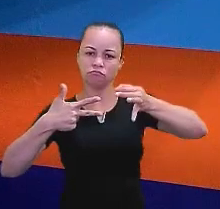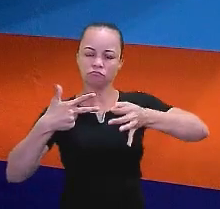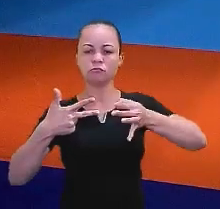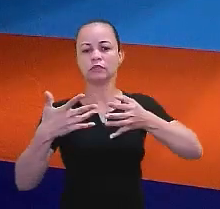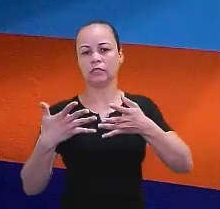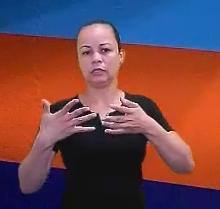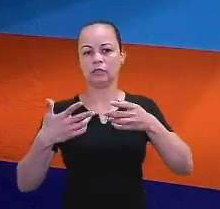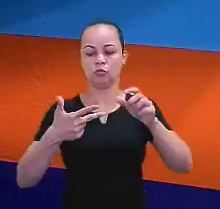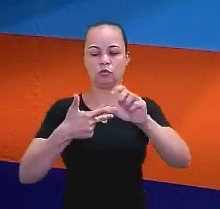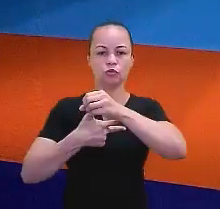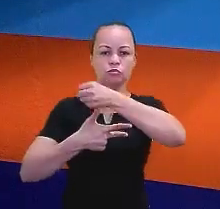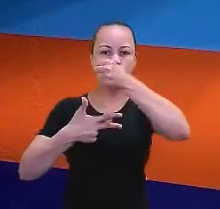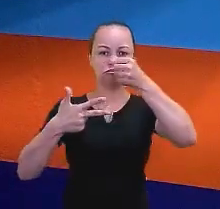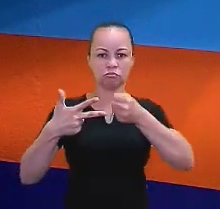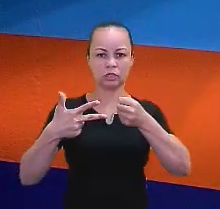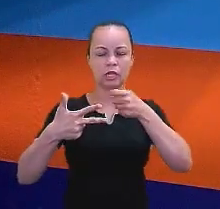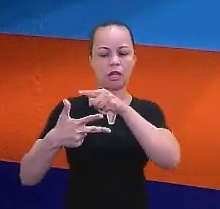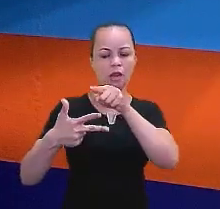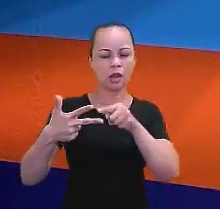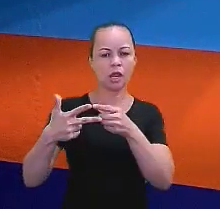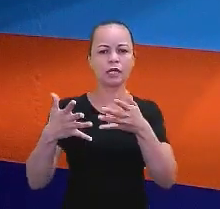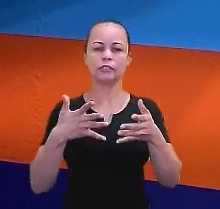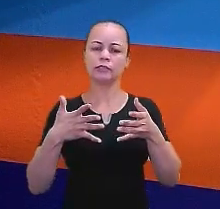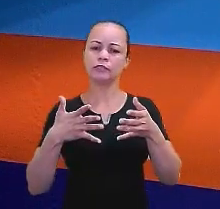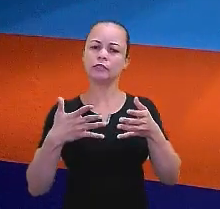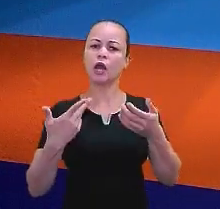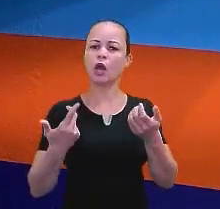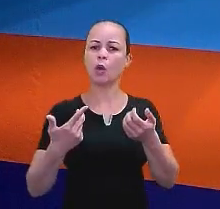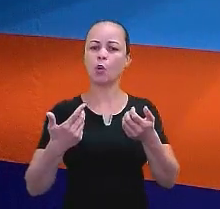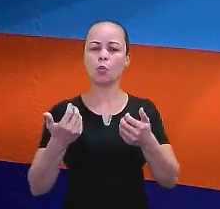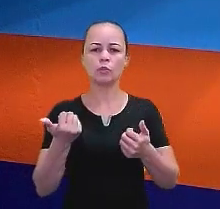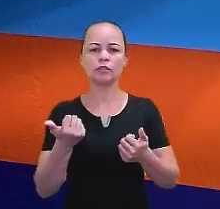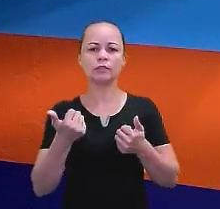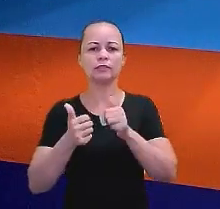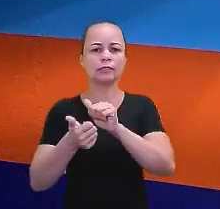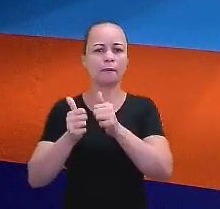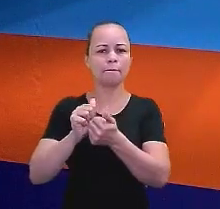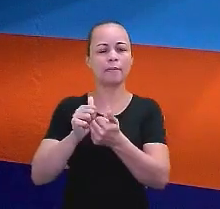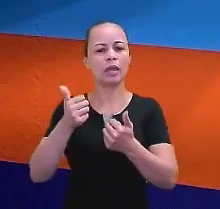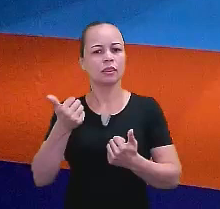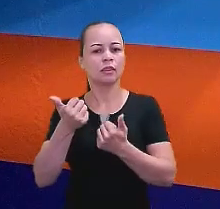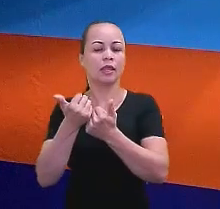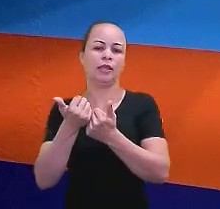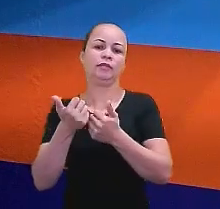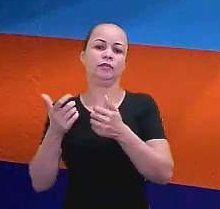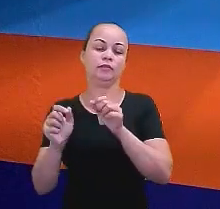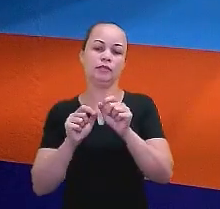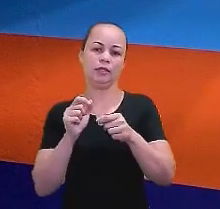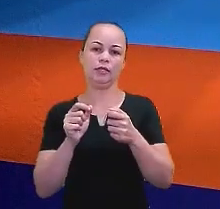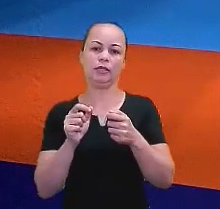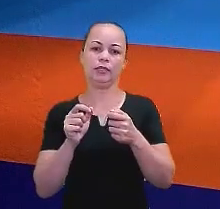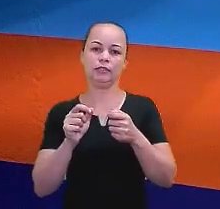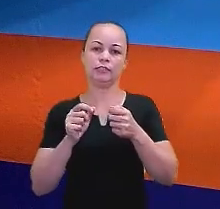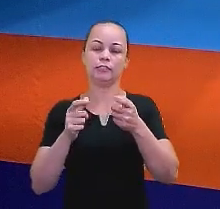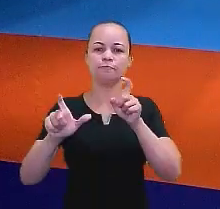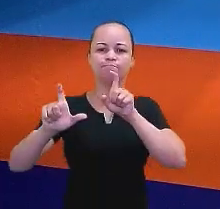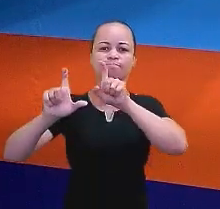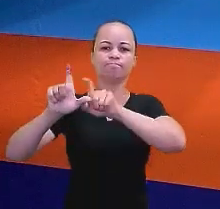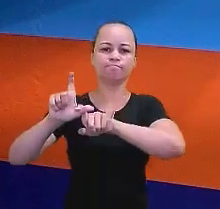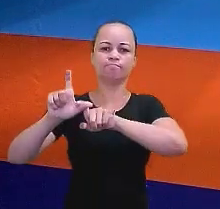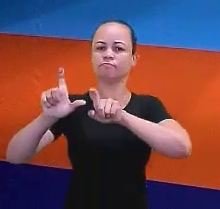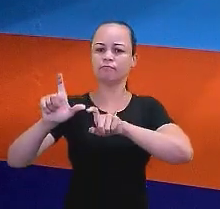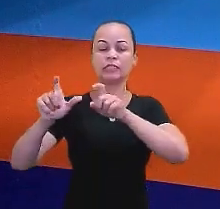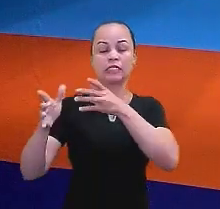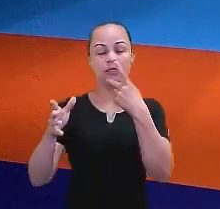são poderes, mas que são independentes entre si. E a partir dessa independência vai haver